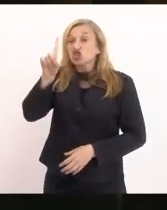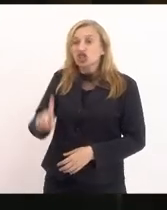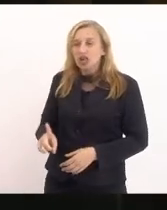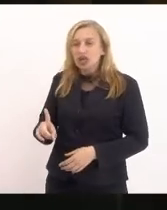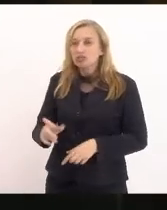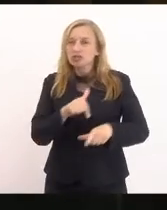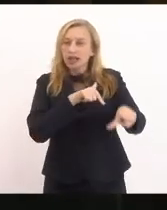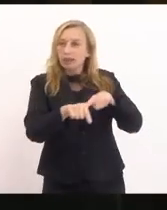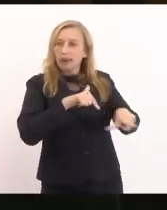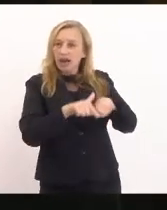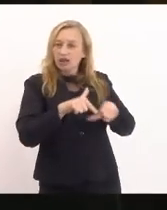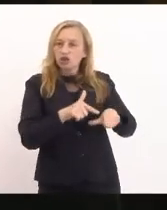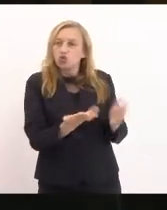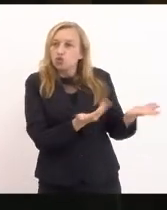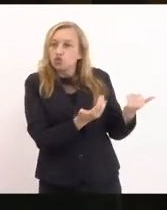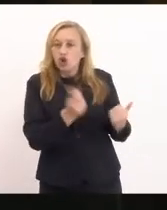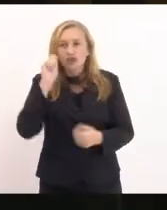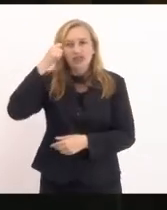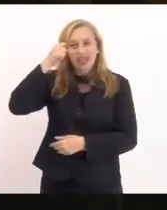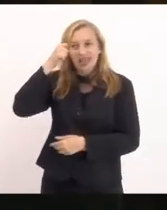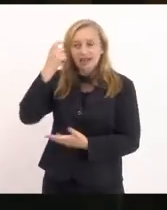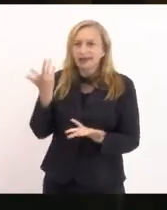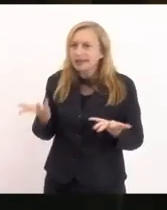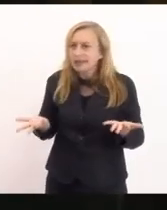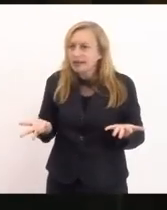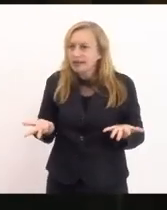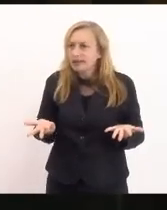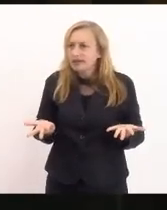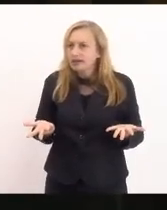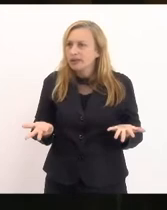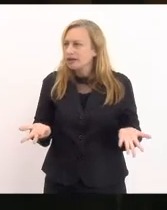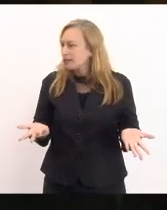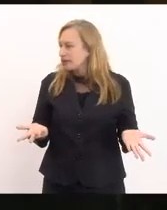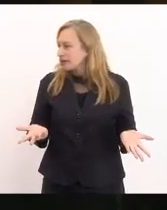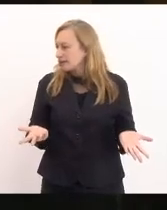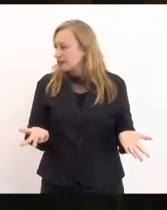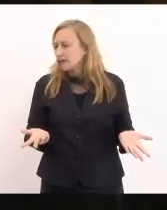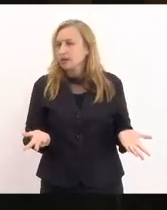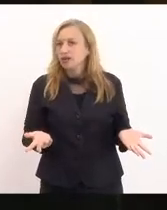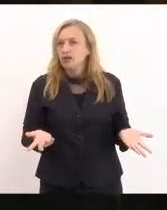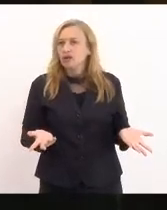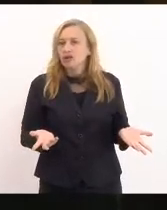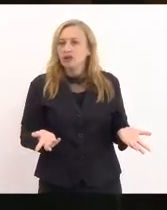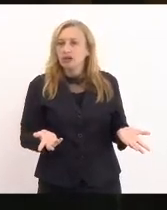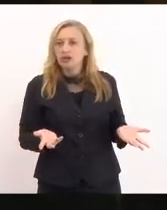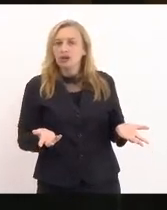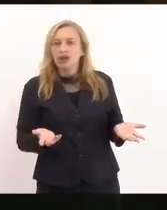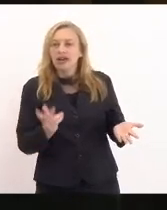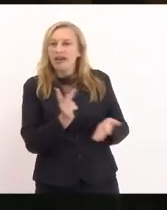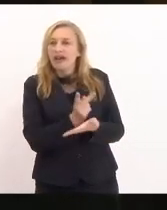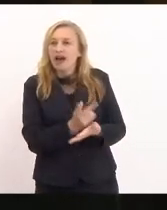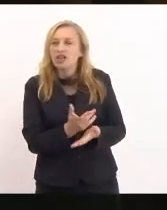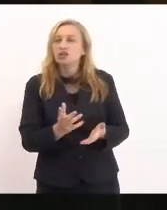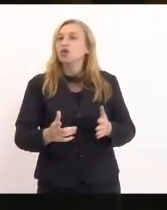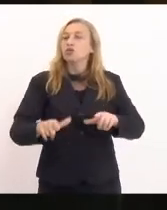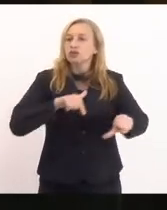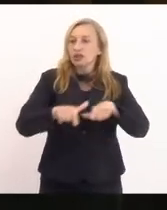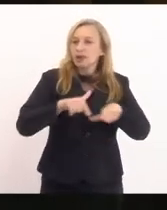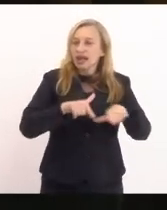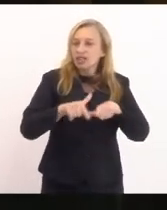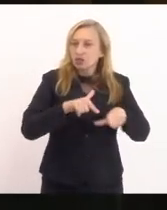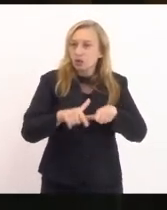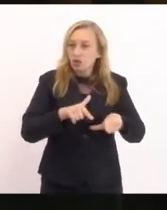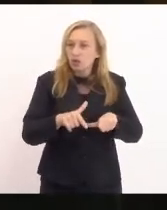trabalhistas, um jovem negro se tornou incômodo. Um trabalhador informal, um ambulante, vendedor de